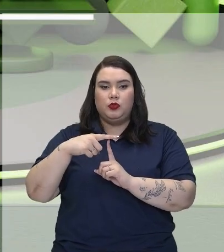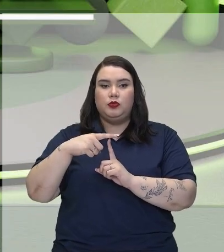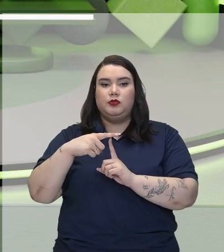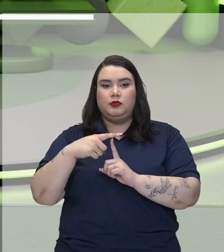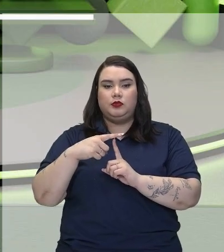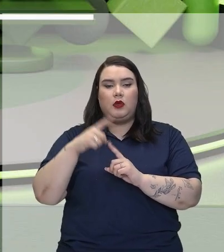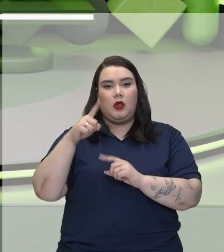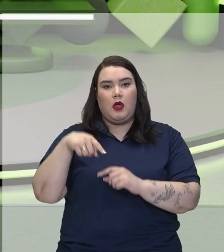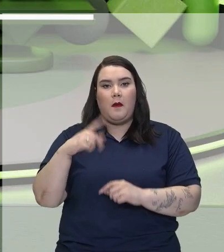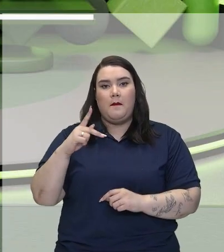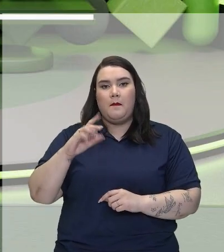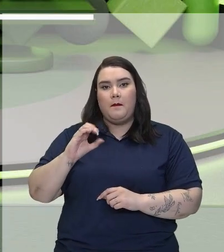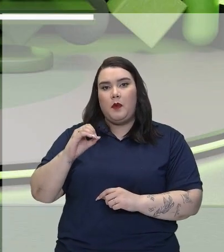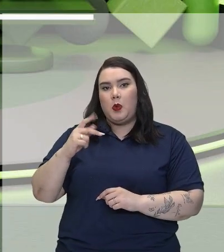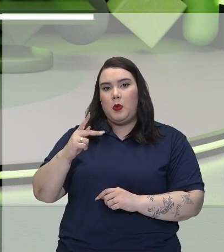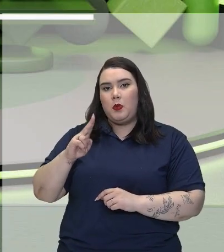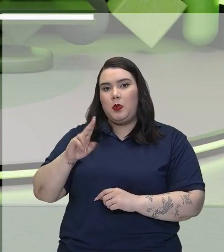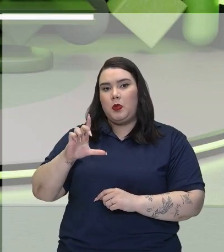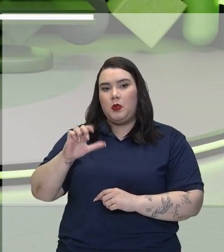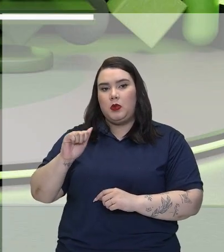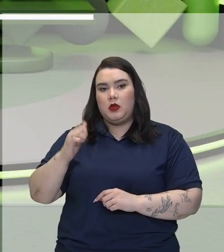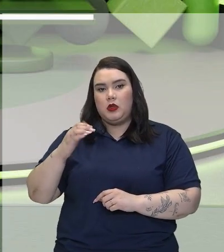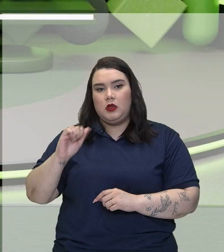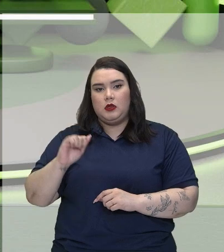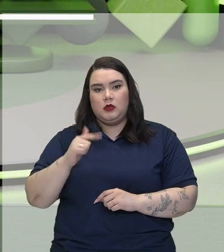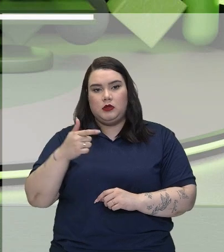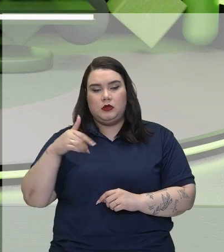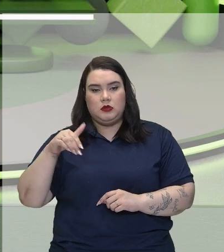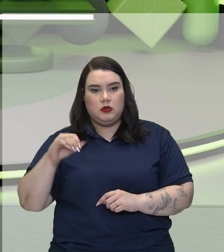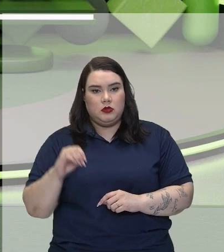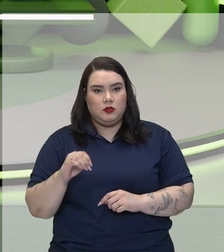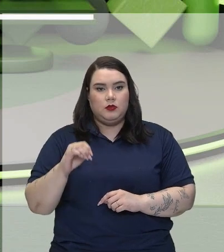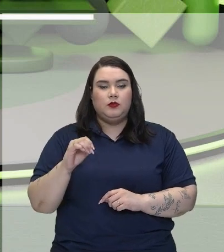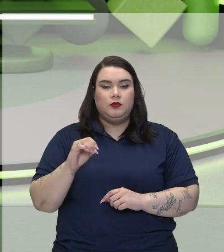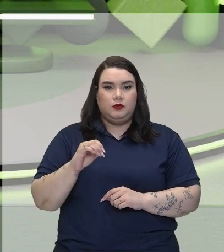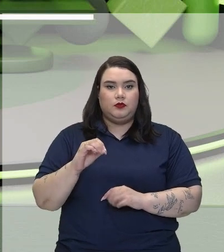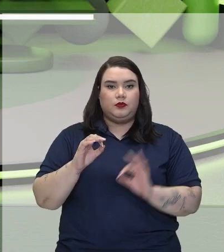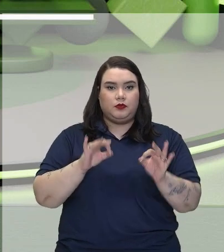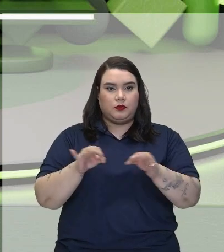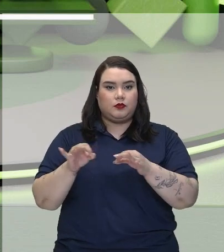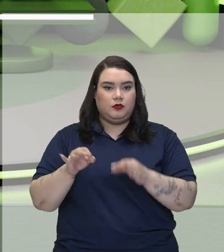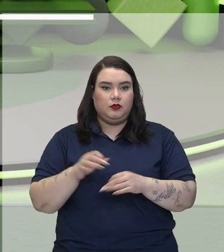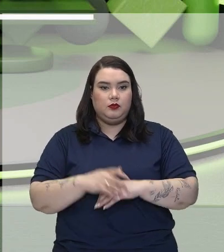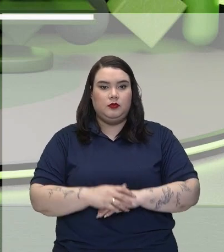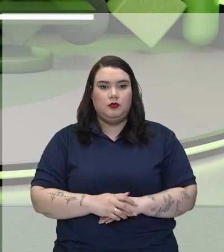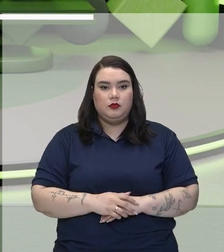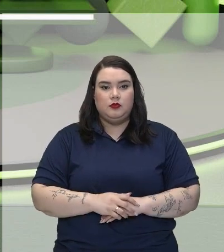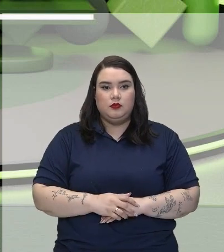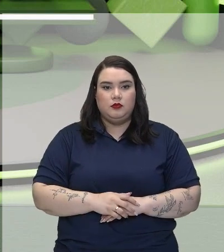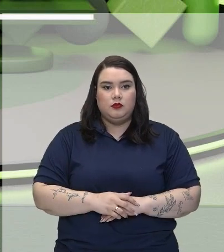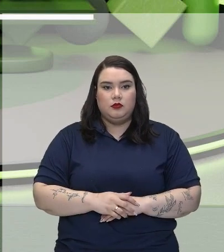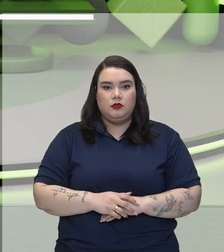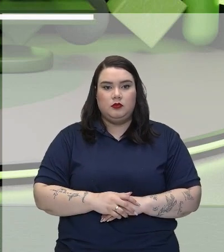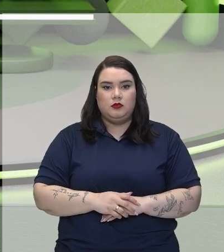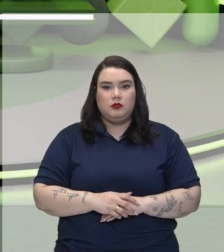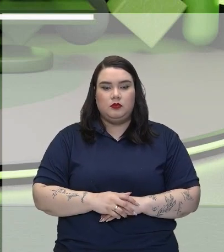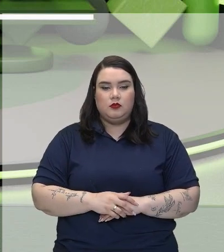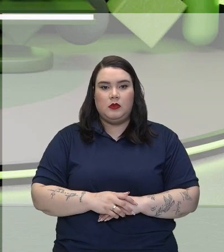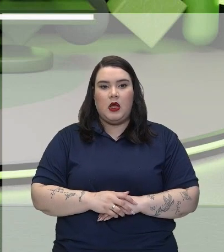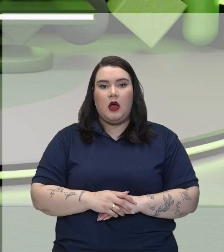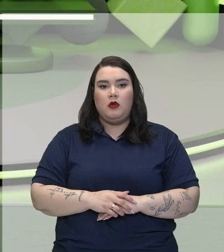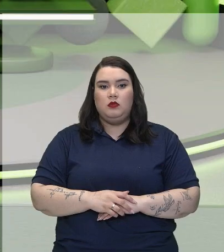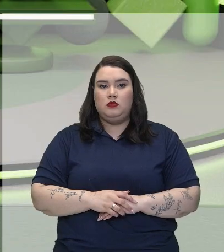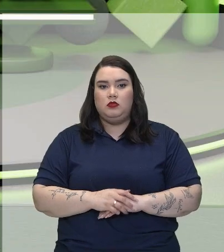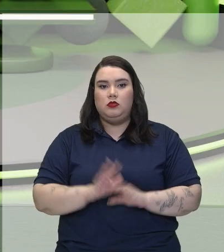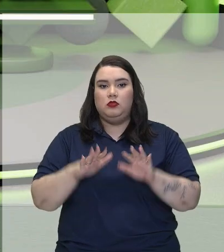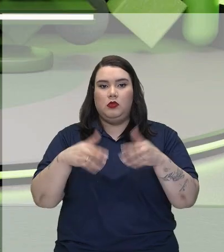uma população, né? Então, é um grupo ali de um determinado tipo de organismo. Logo em seguida, eu vou observar